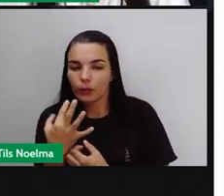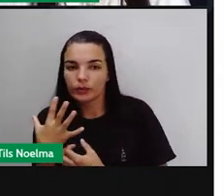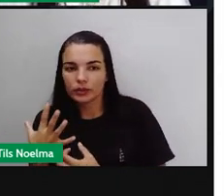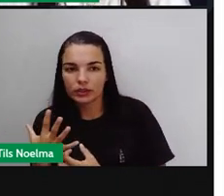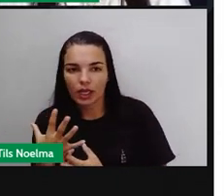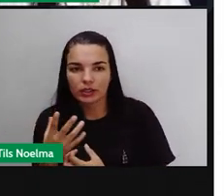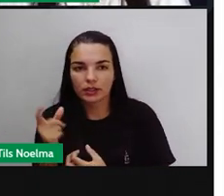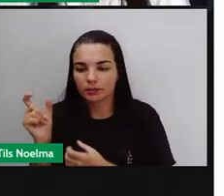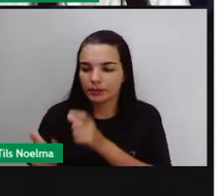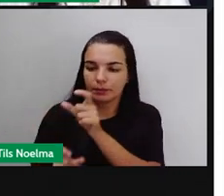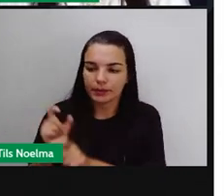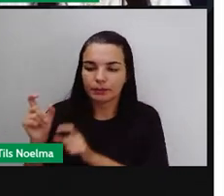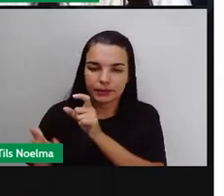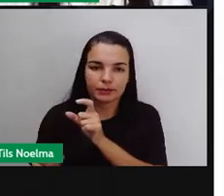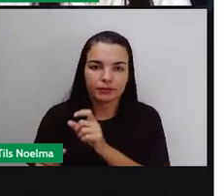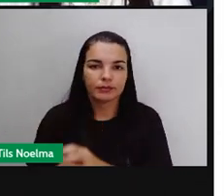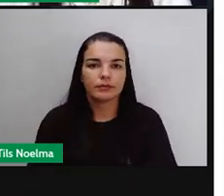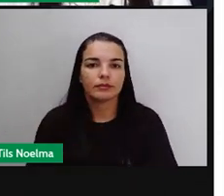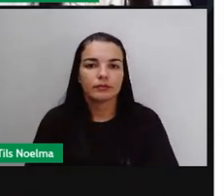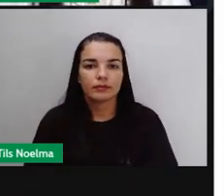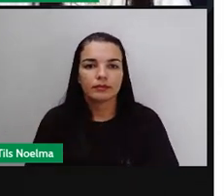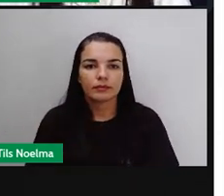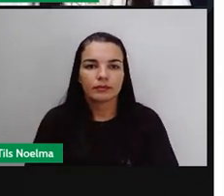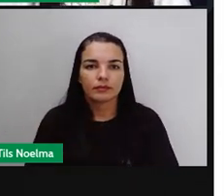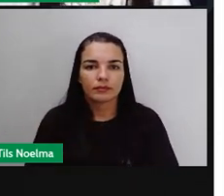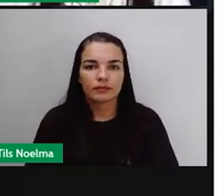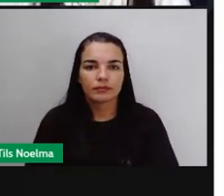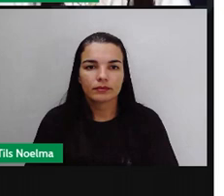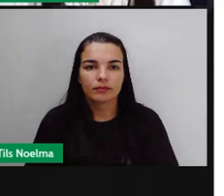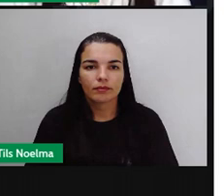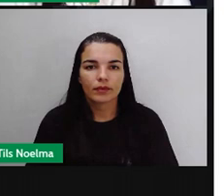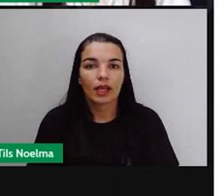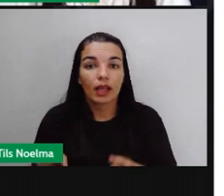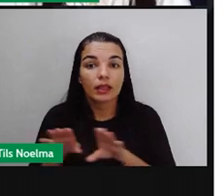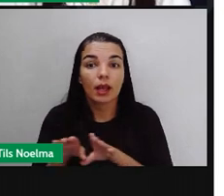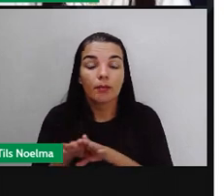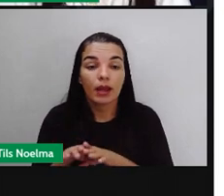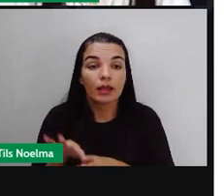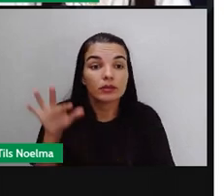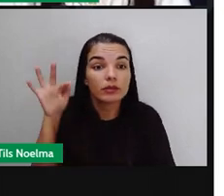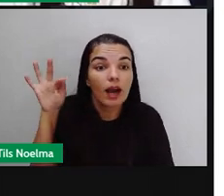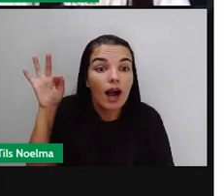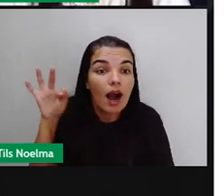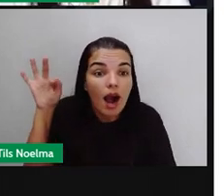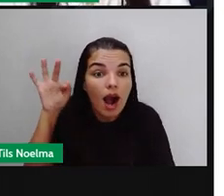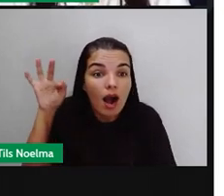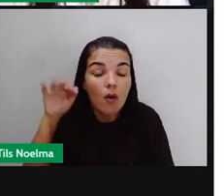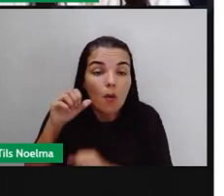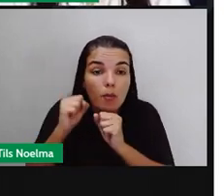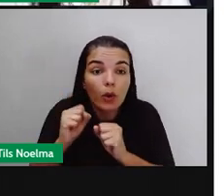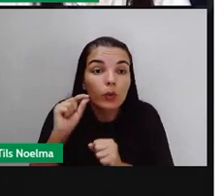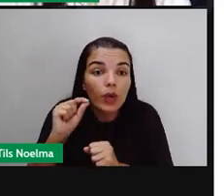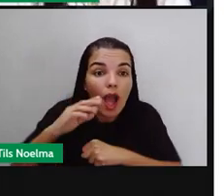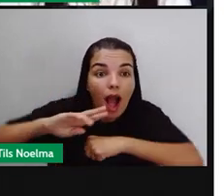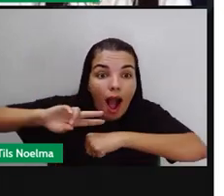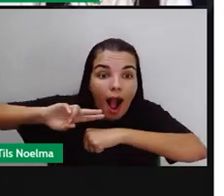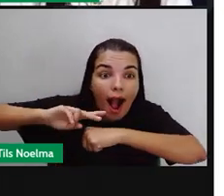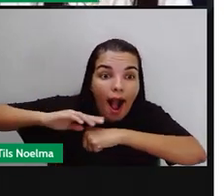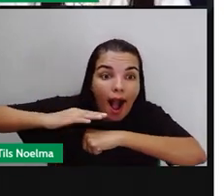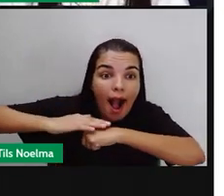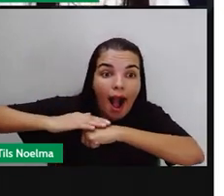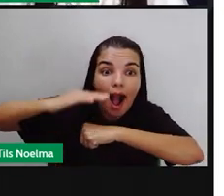de substantivo, certo? E quanto ao grau, né? Que pode ser aí aumentativo ou